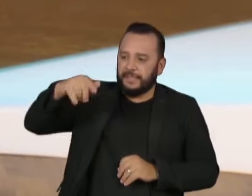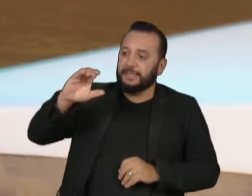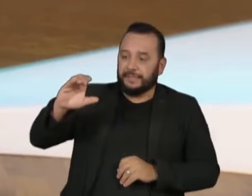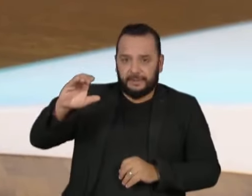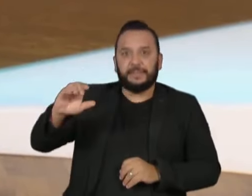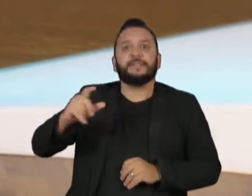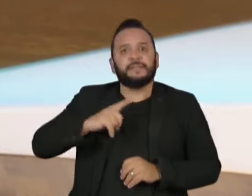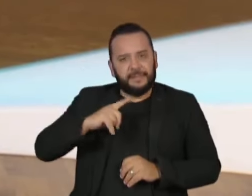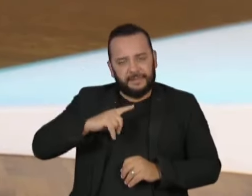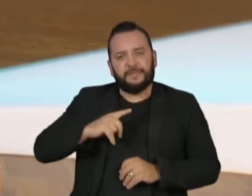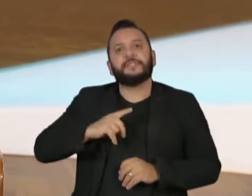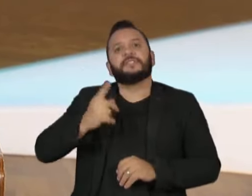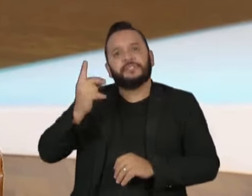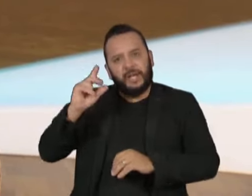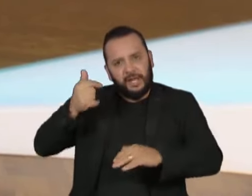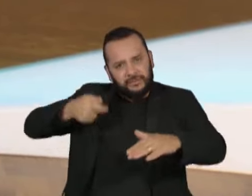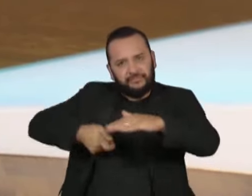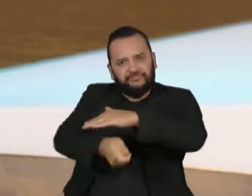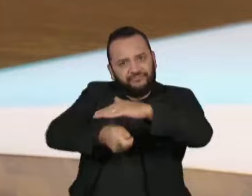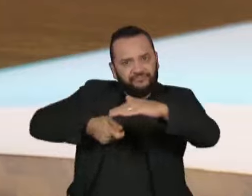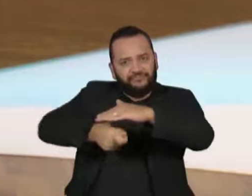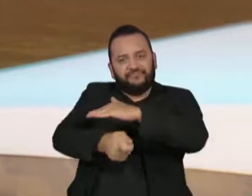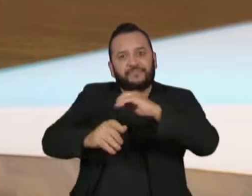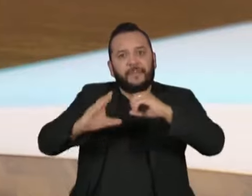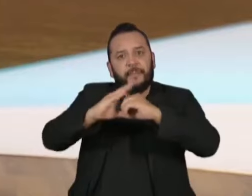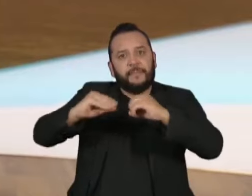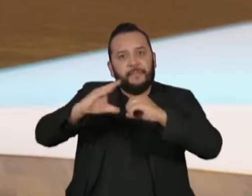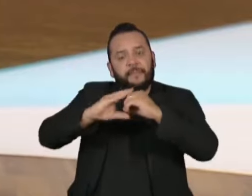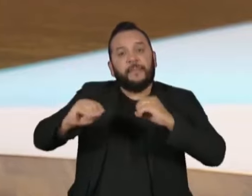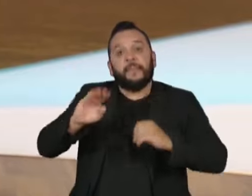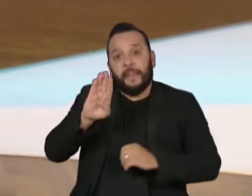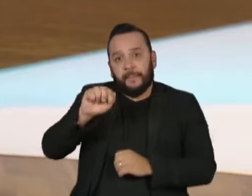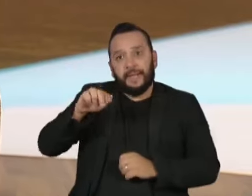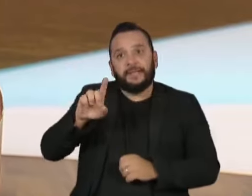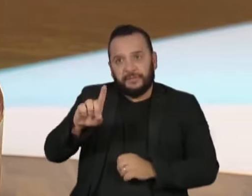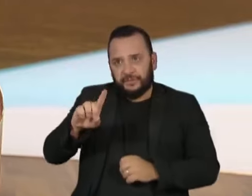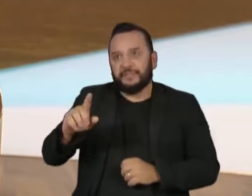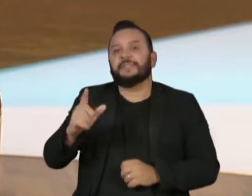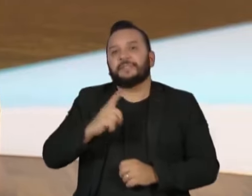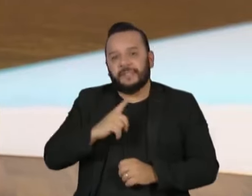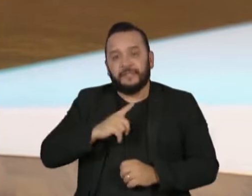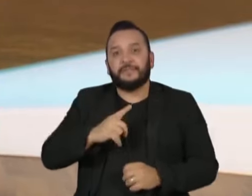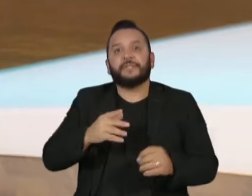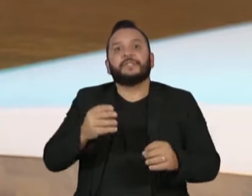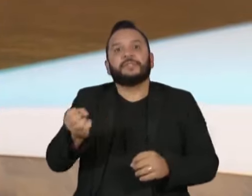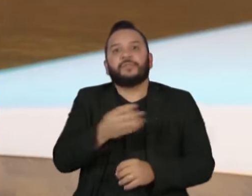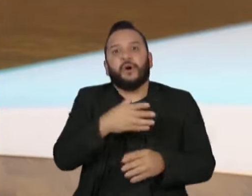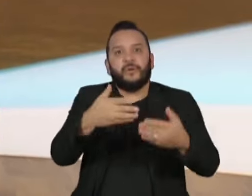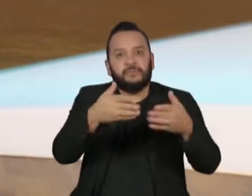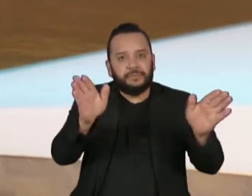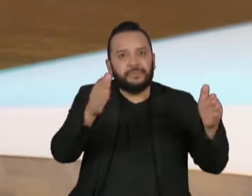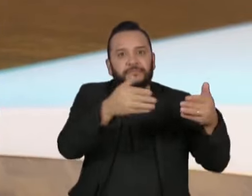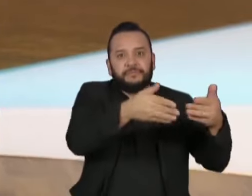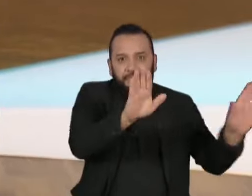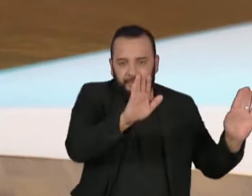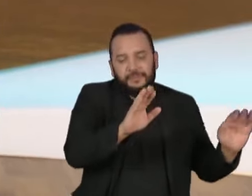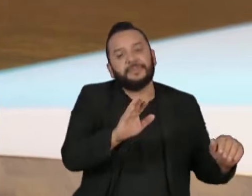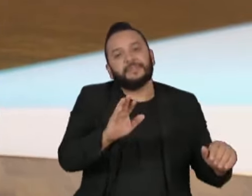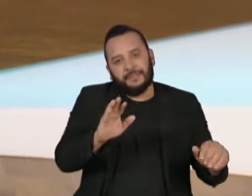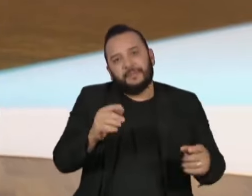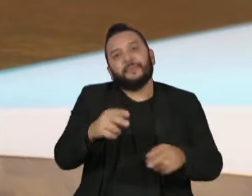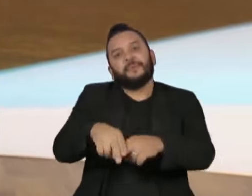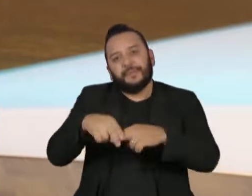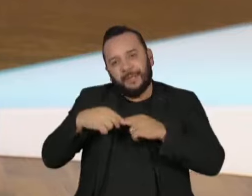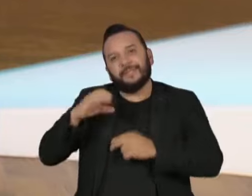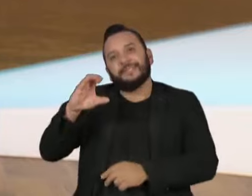recurso para Band foi uma época que se vocês fizerem a pesquisa muitos novos programas surgiram na Band e eu creio que